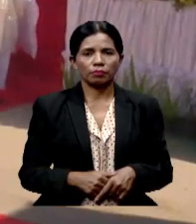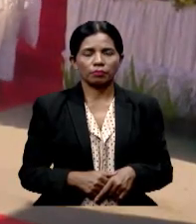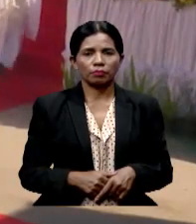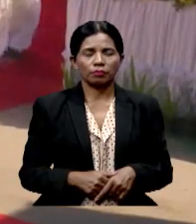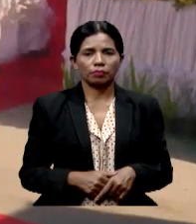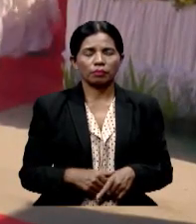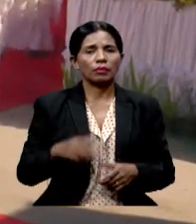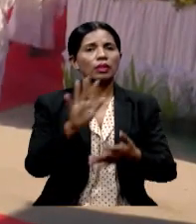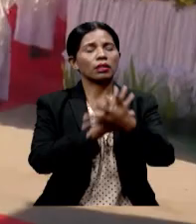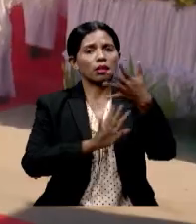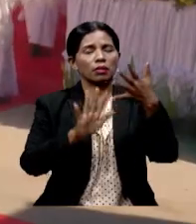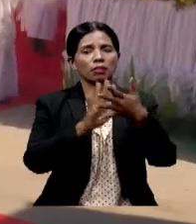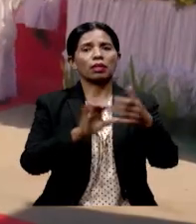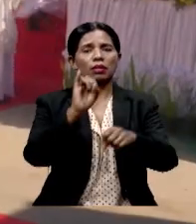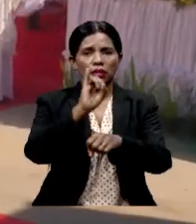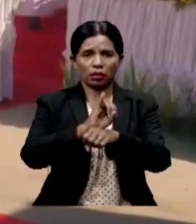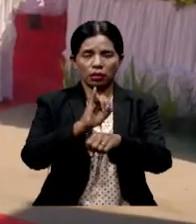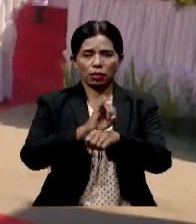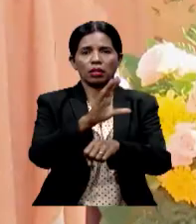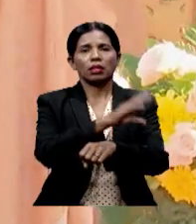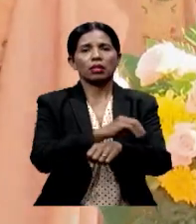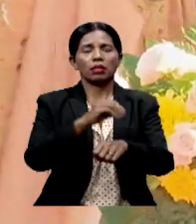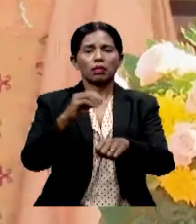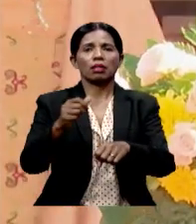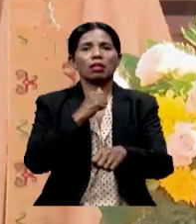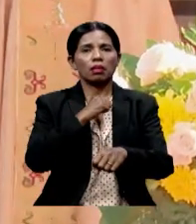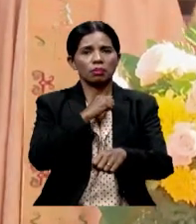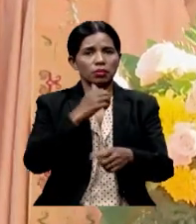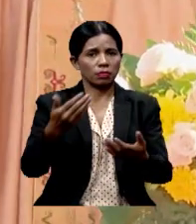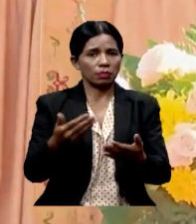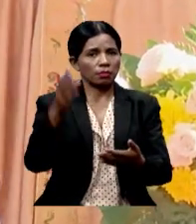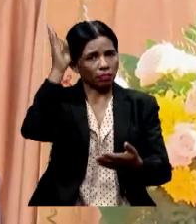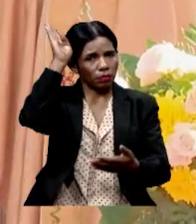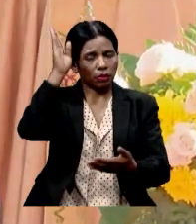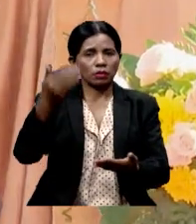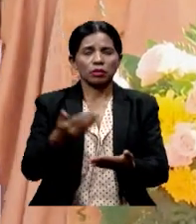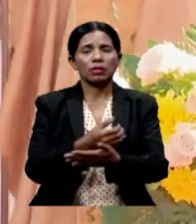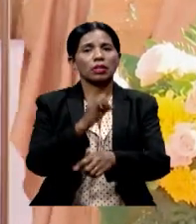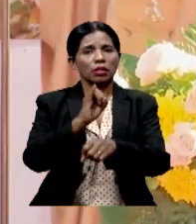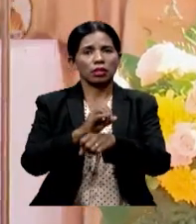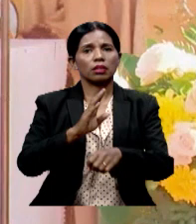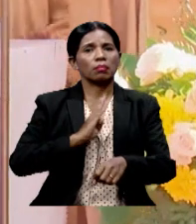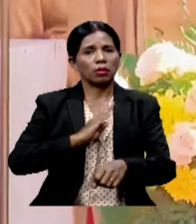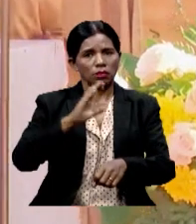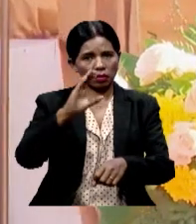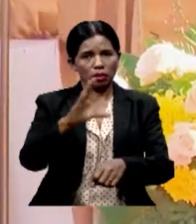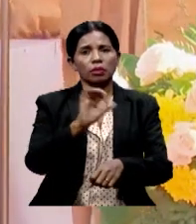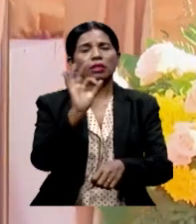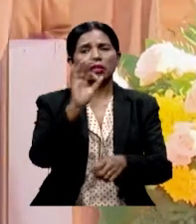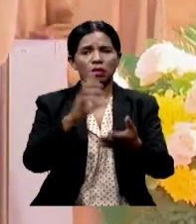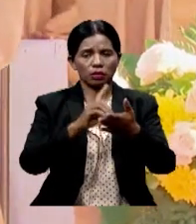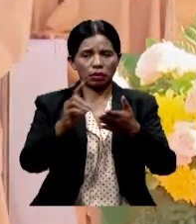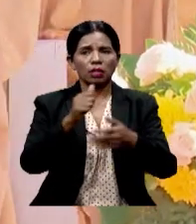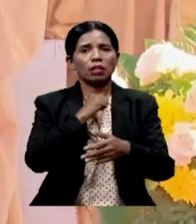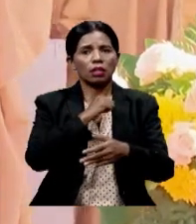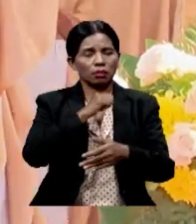E a celebração Eucaristia, ordenação episcopal, Bispo Fon e a Igreja Catedral Bocau, sexta semana, né?